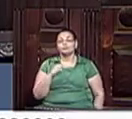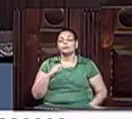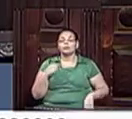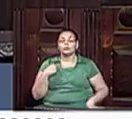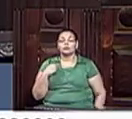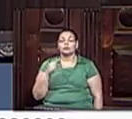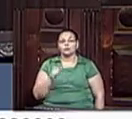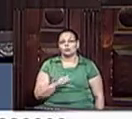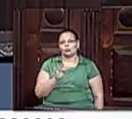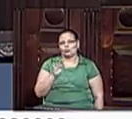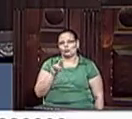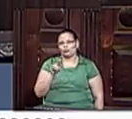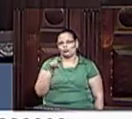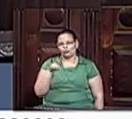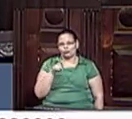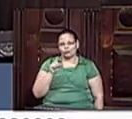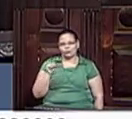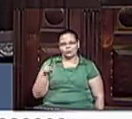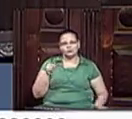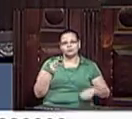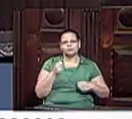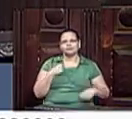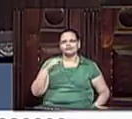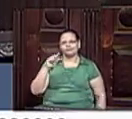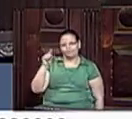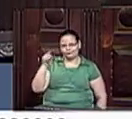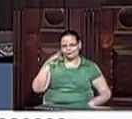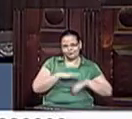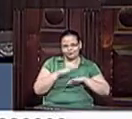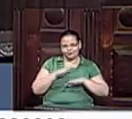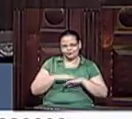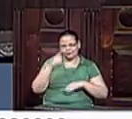E o Fux ia decidir isso hoje.